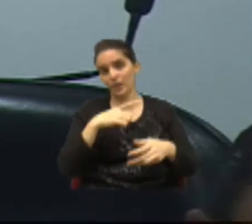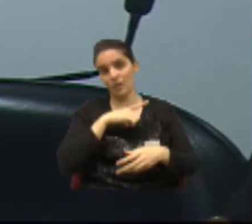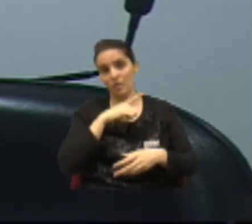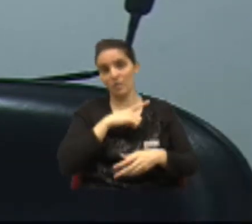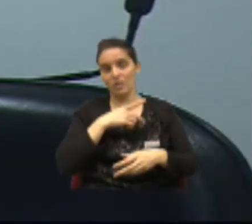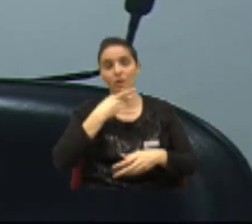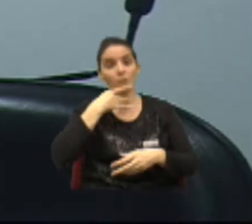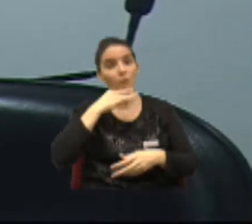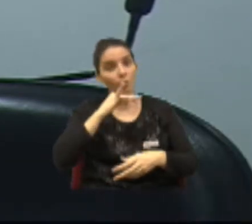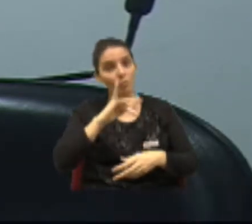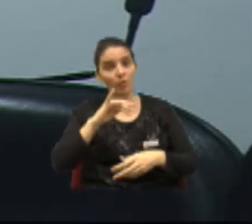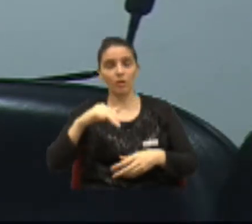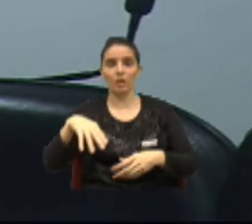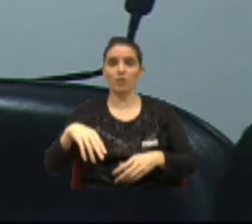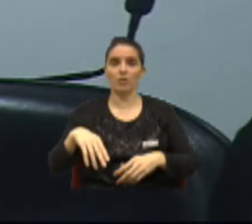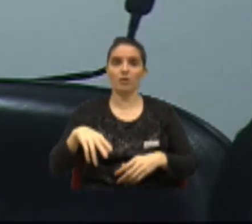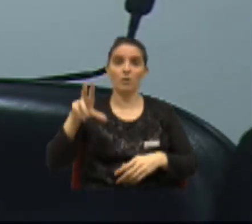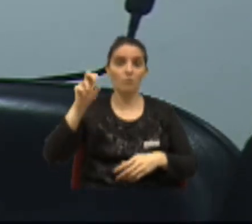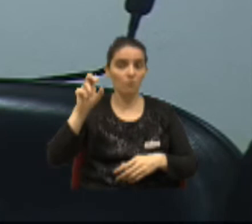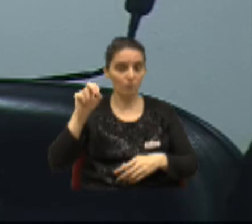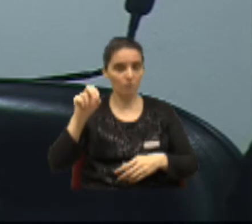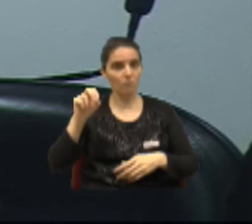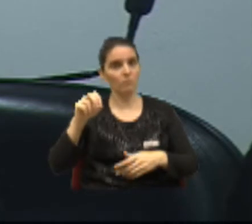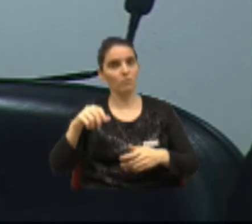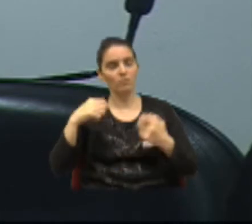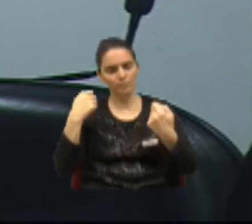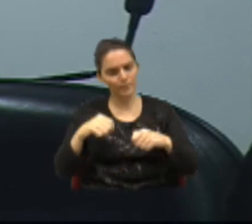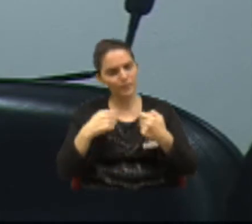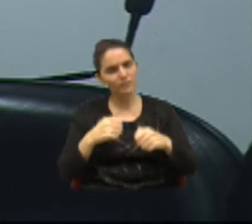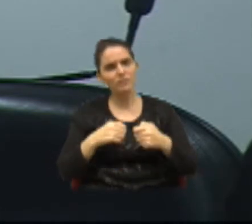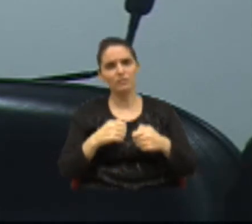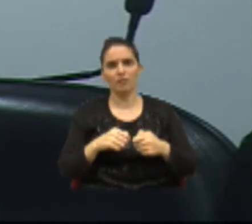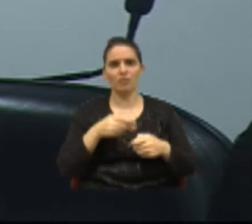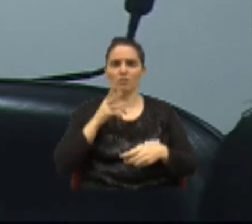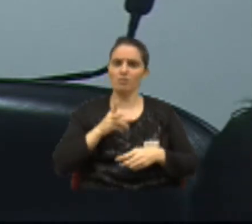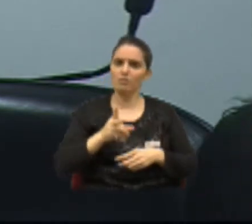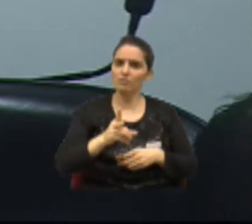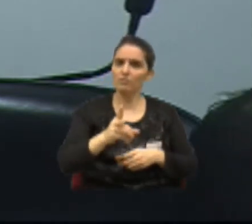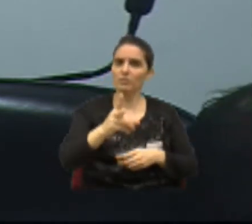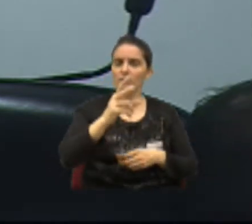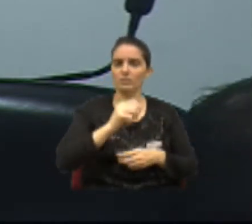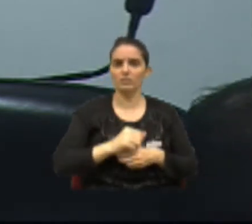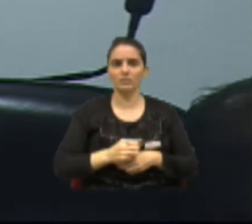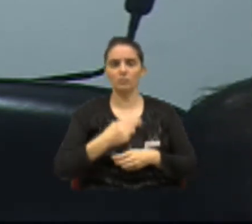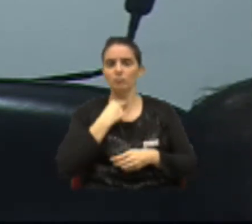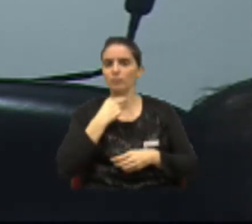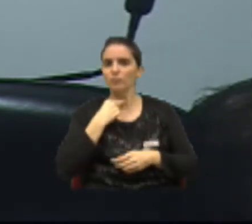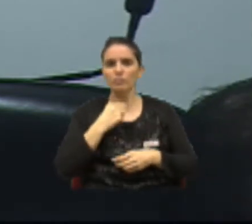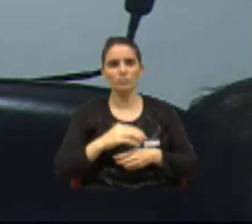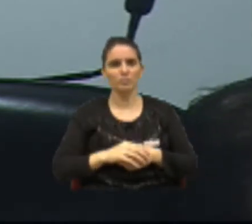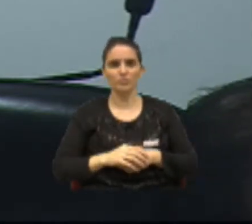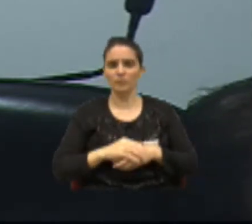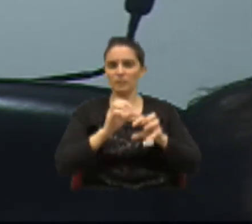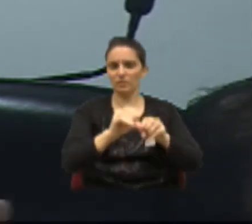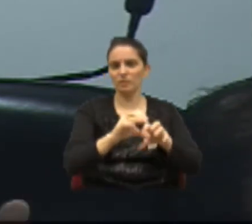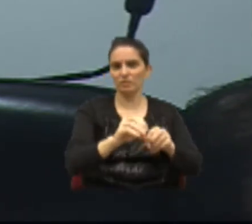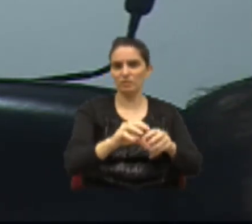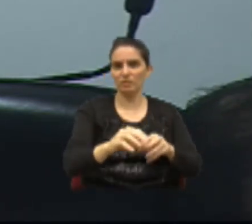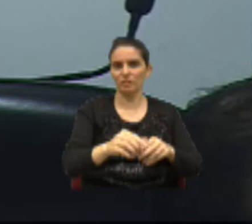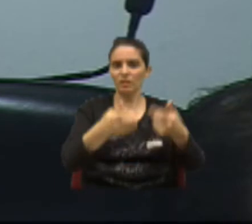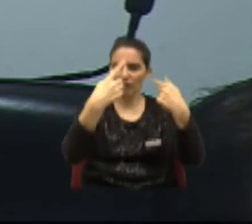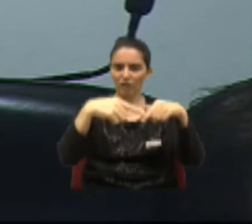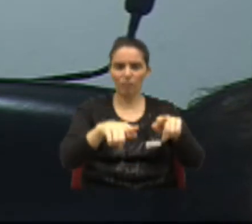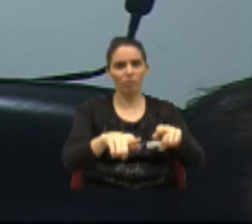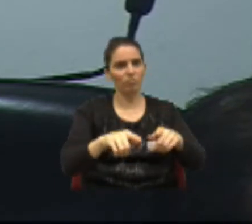pelos avós, ele não deve ser abalado por medidas, né, como dizemos